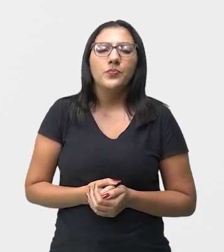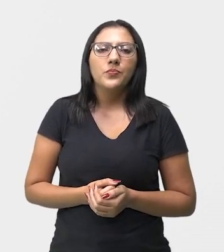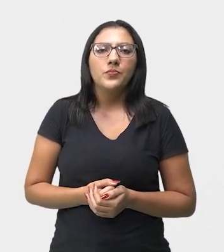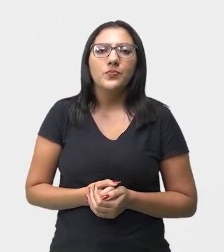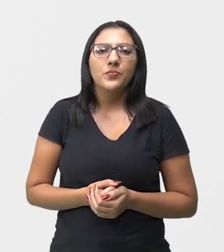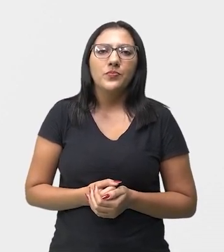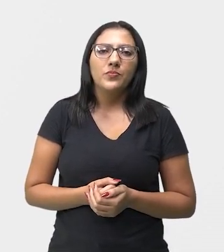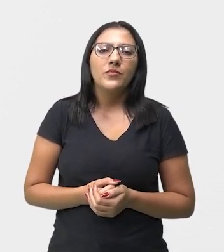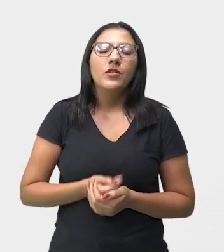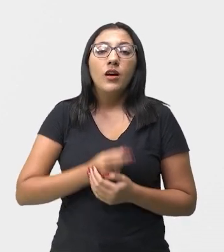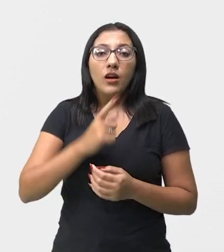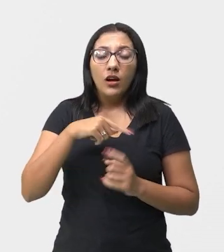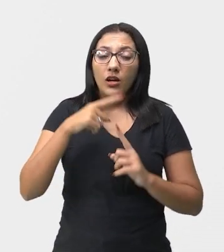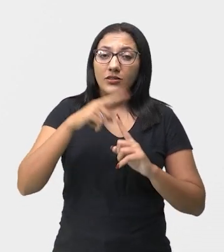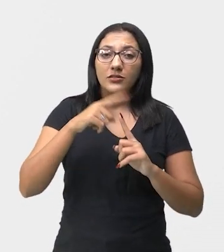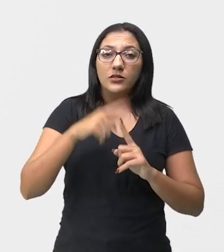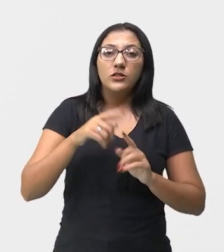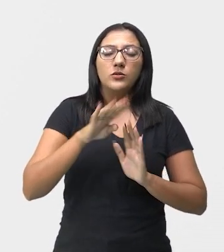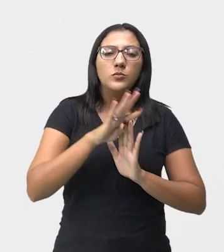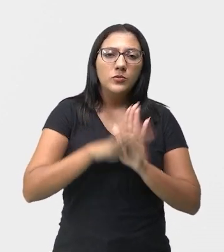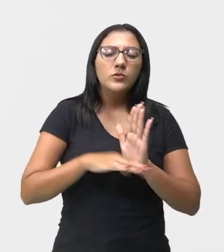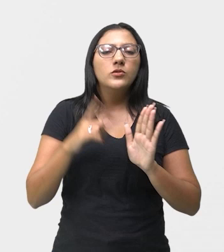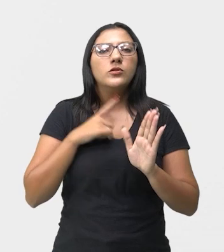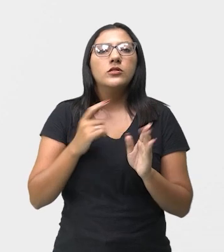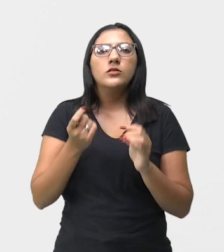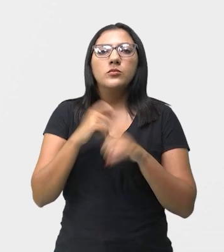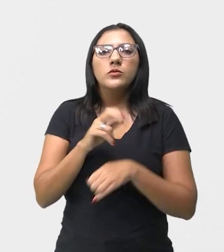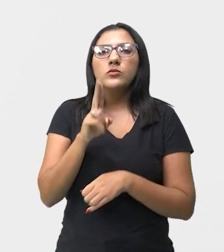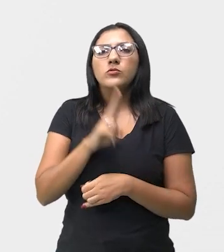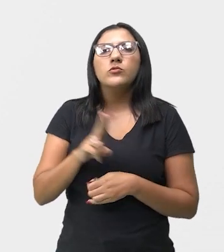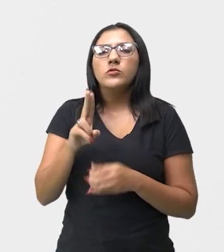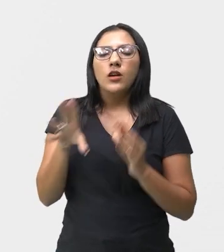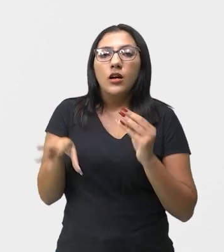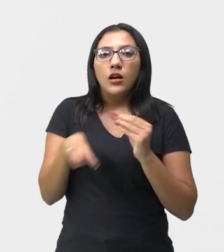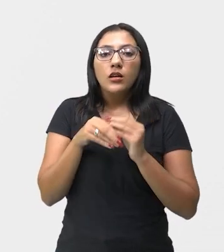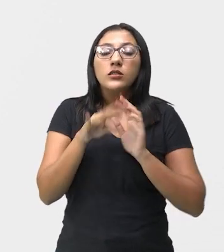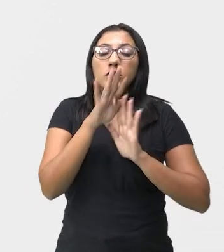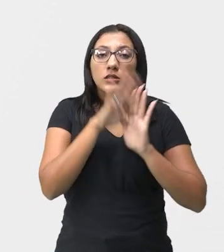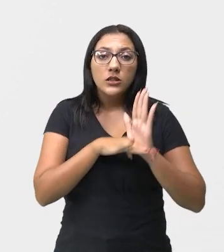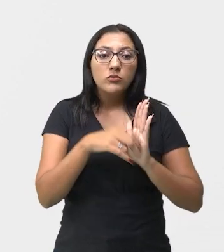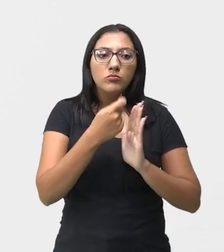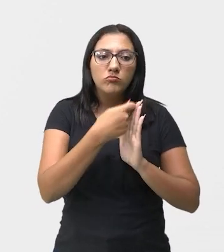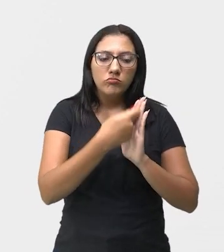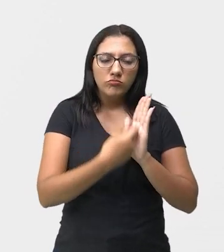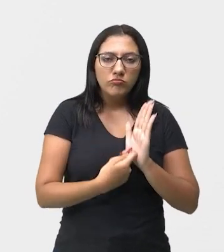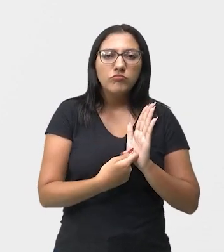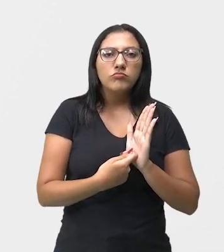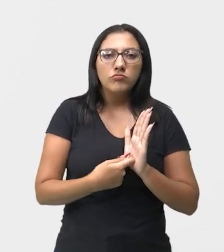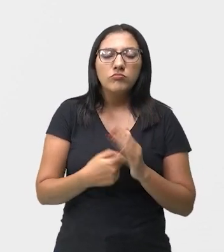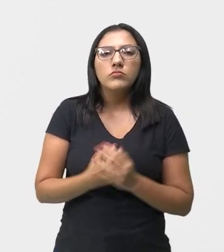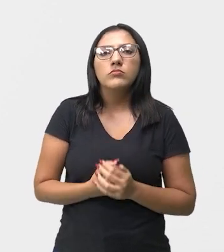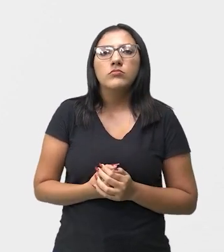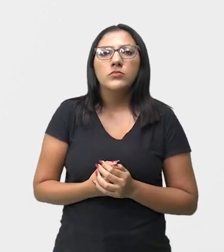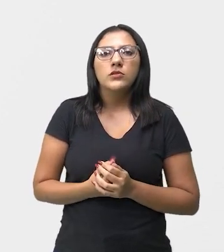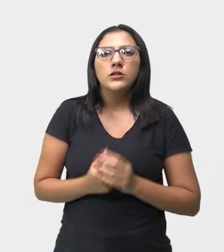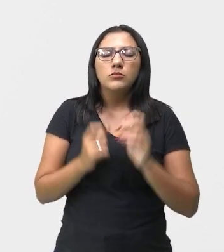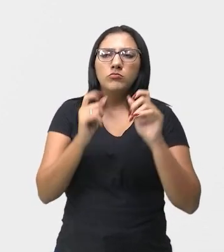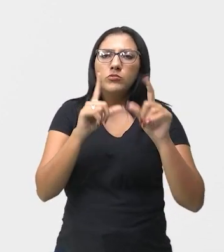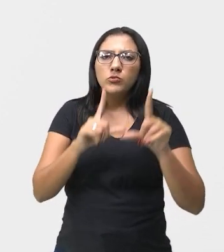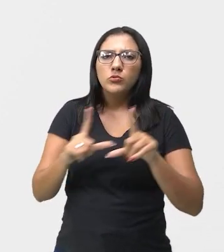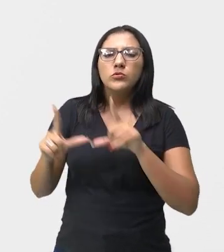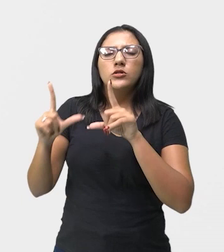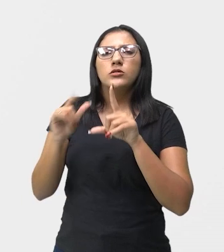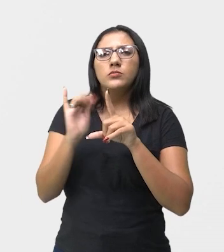Quadros, legendas, mapas, e a gente viu no nosso infográfico de exemplo, né? Tinha o mapa do mundo todo